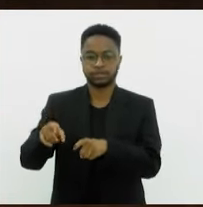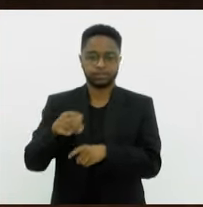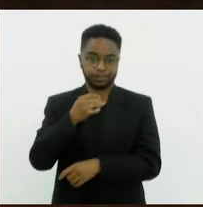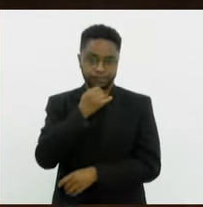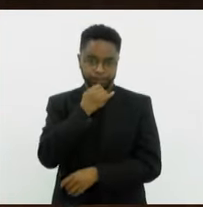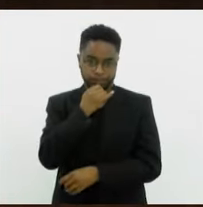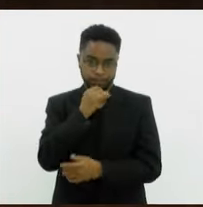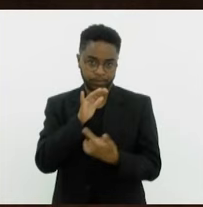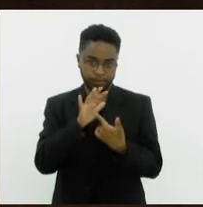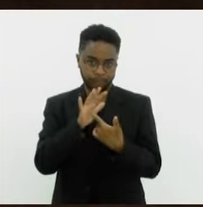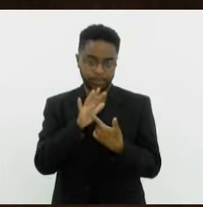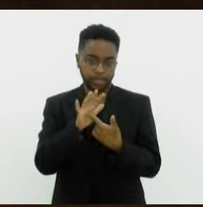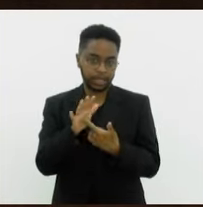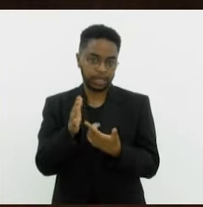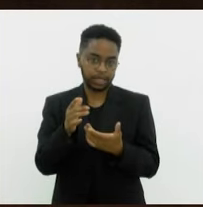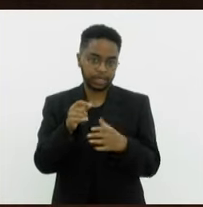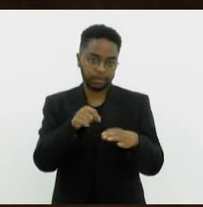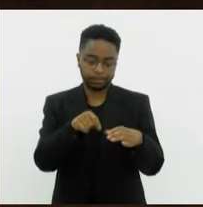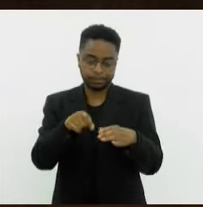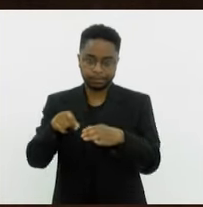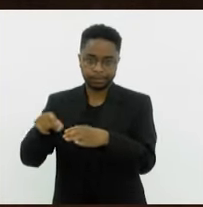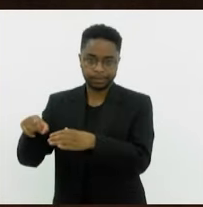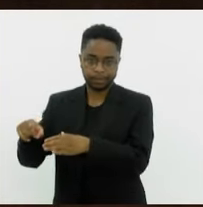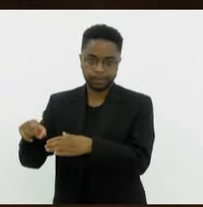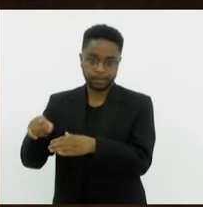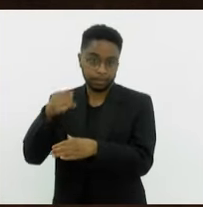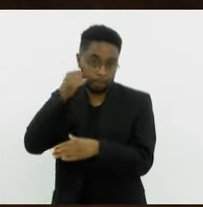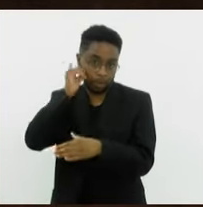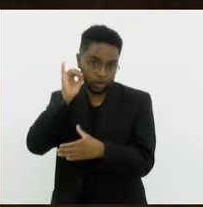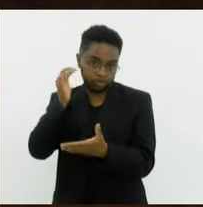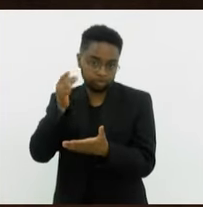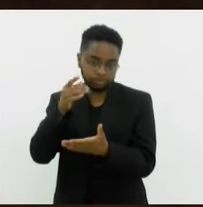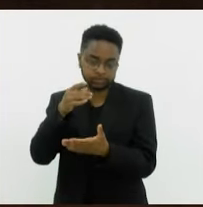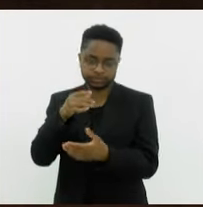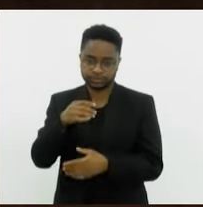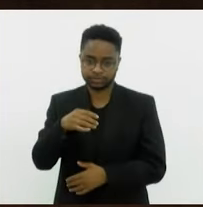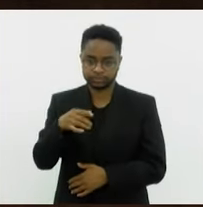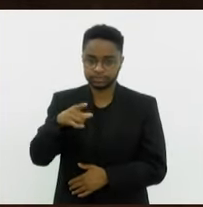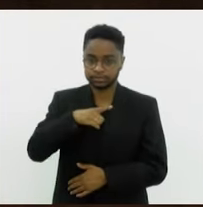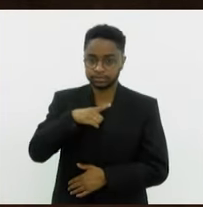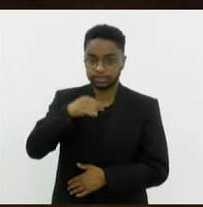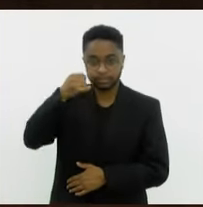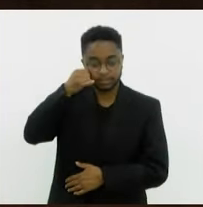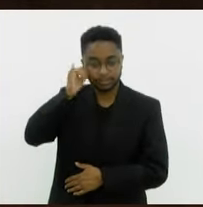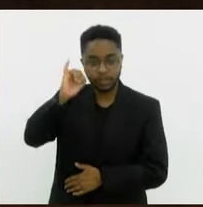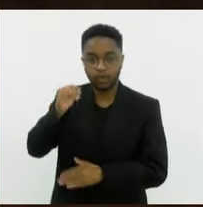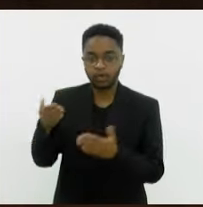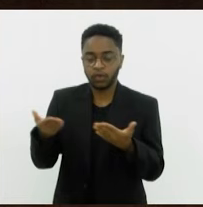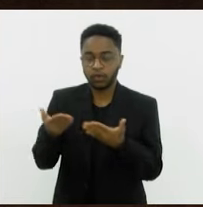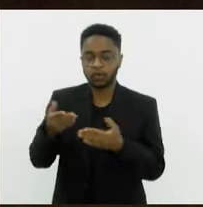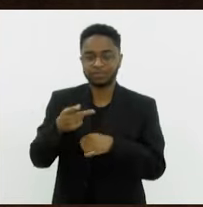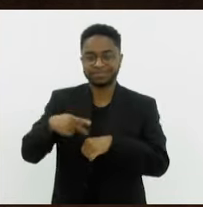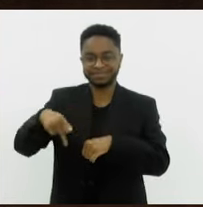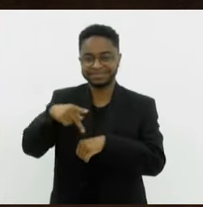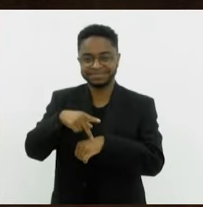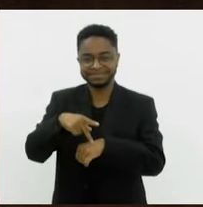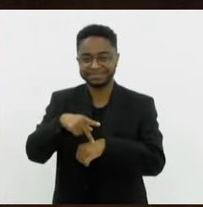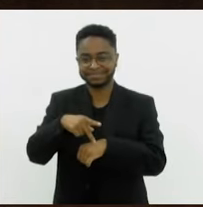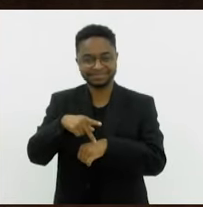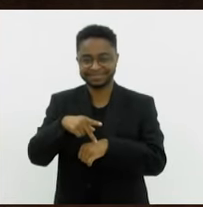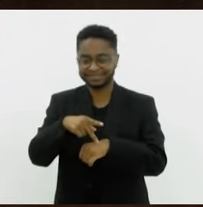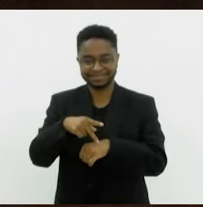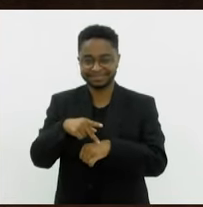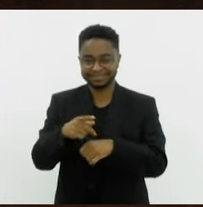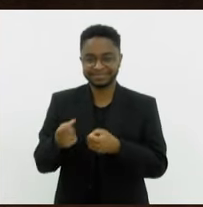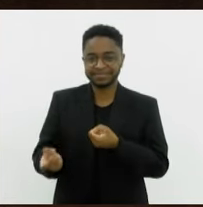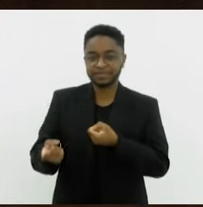exemplo, produzem aí boi. Hoje a gente tem, num país onde voltamos para